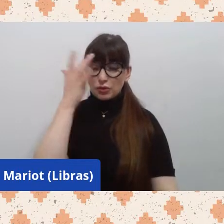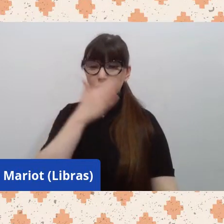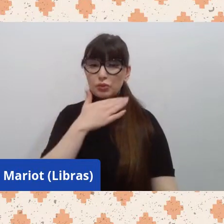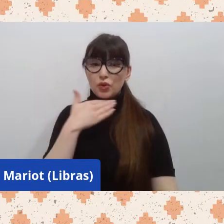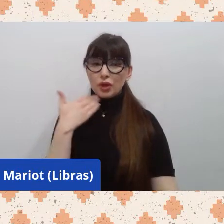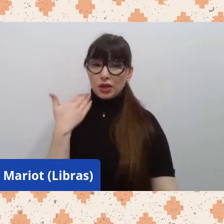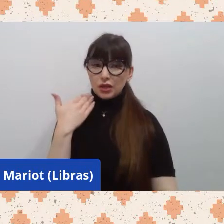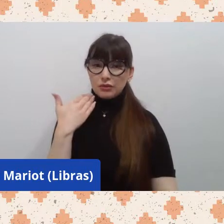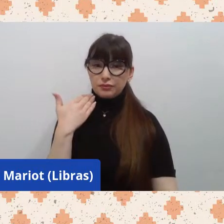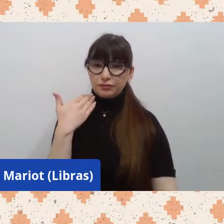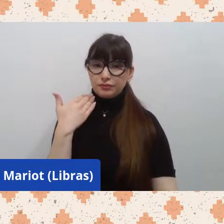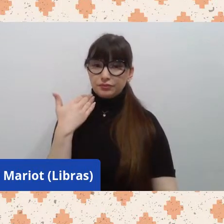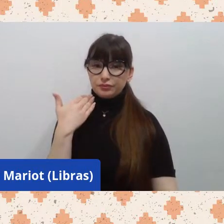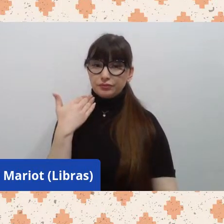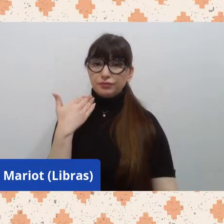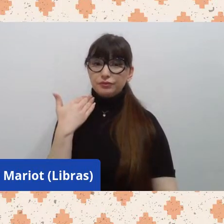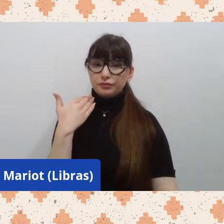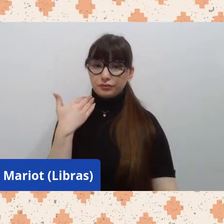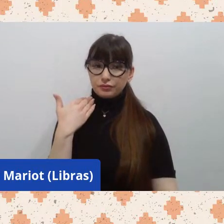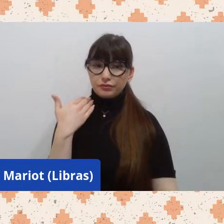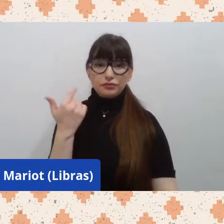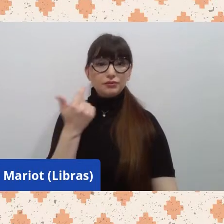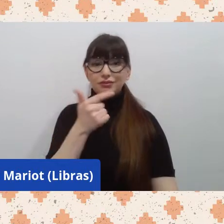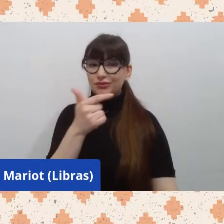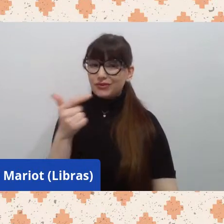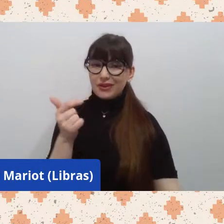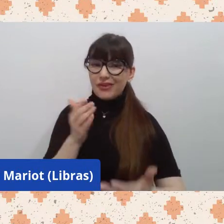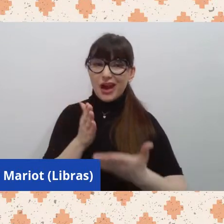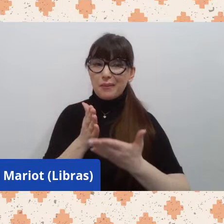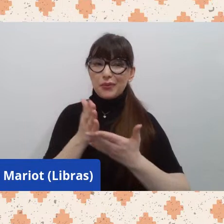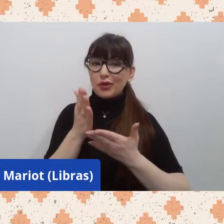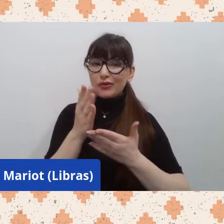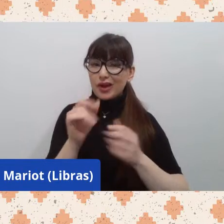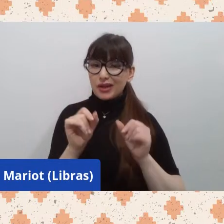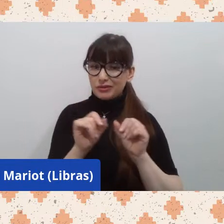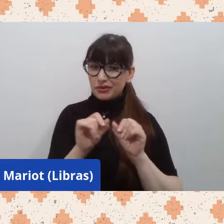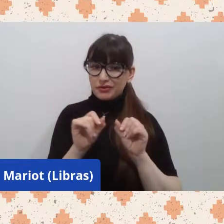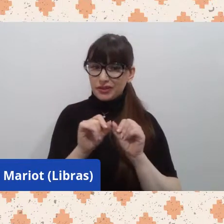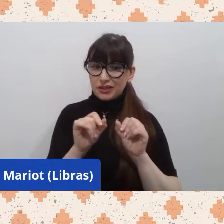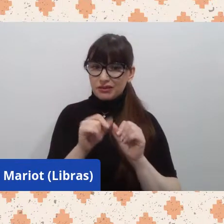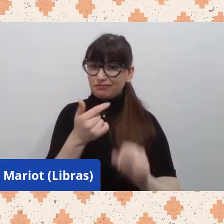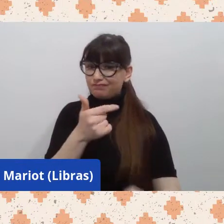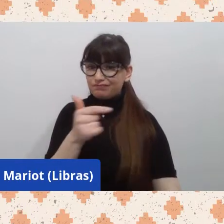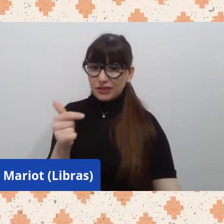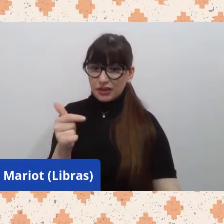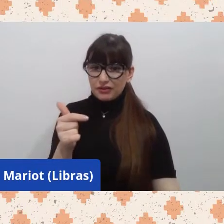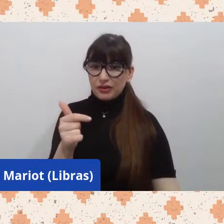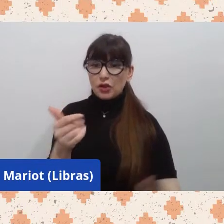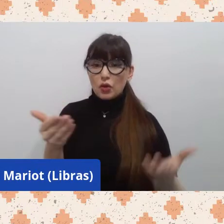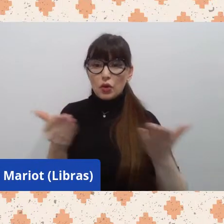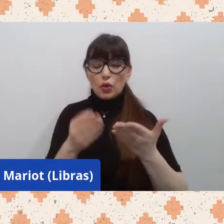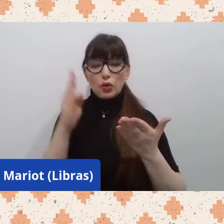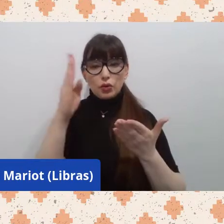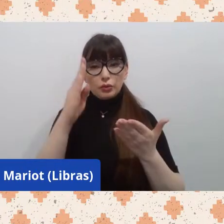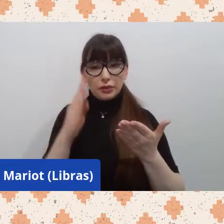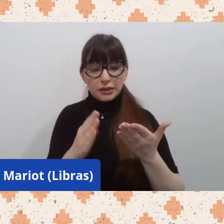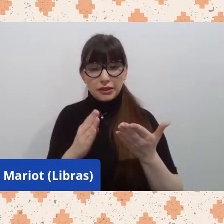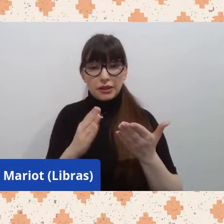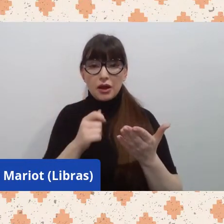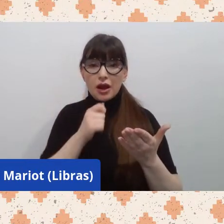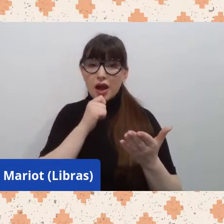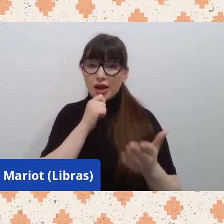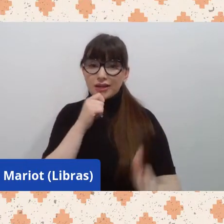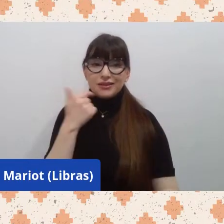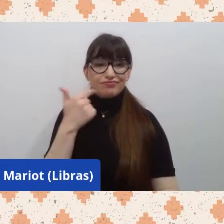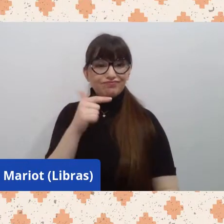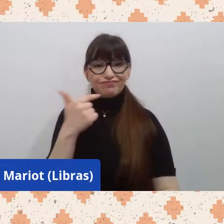na verdade, não foi aprovado para ser realizado lá. Então, no Brasil, não há